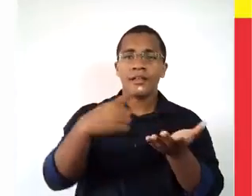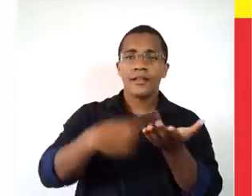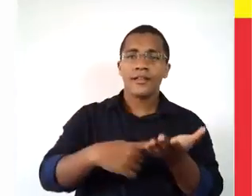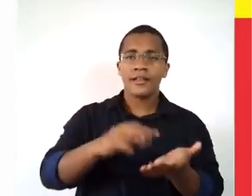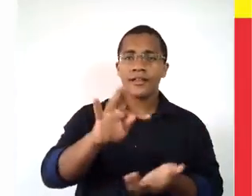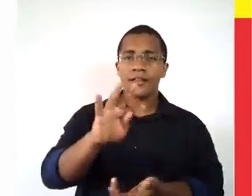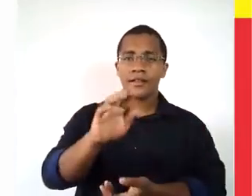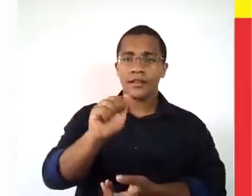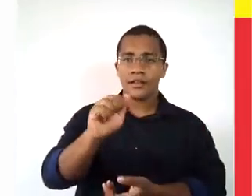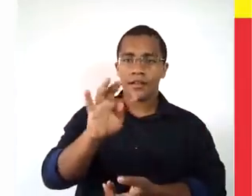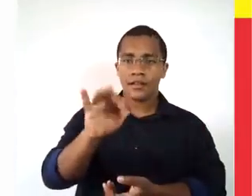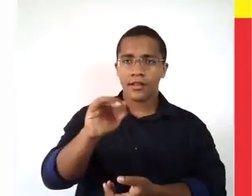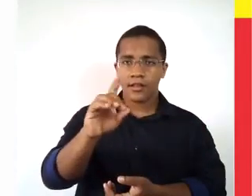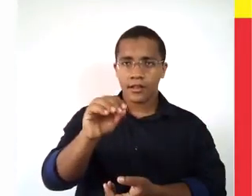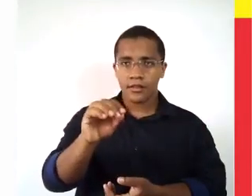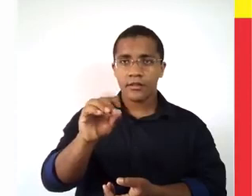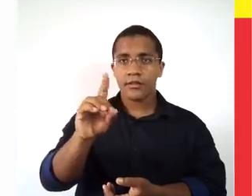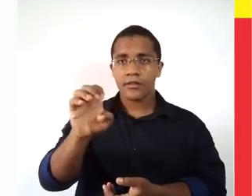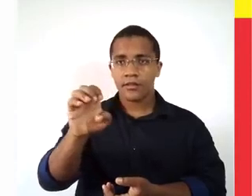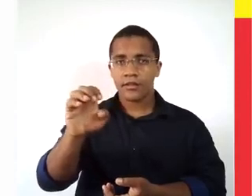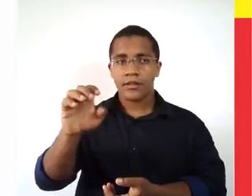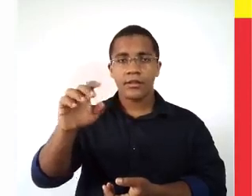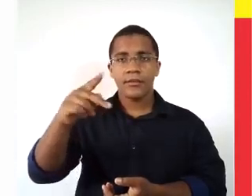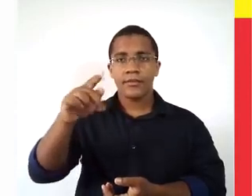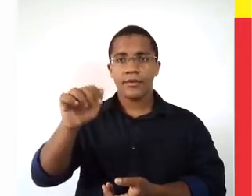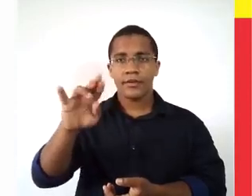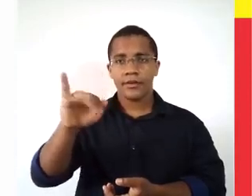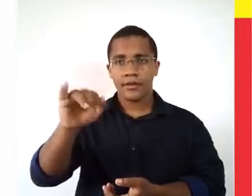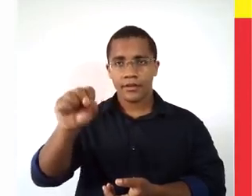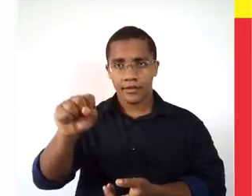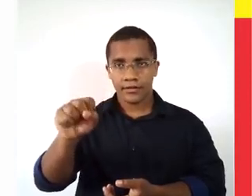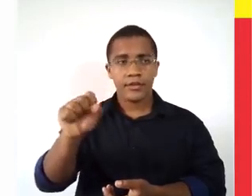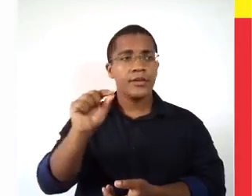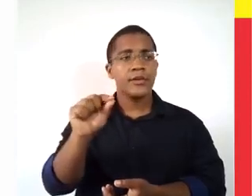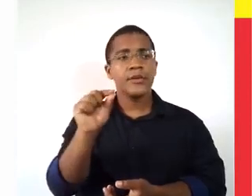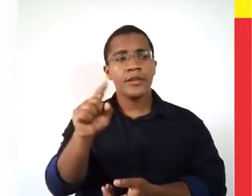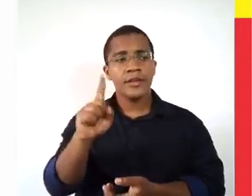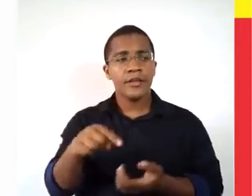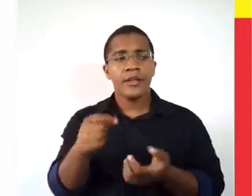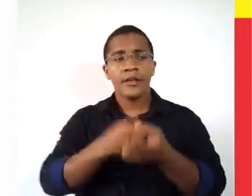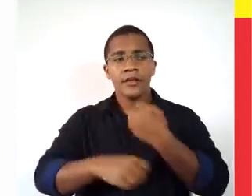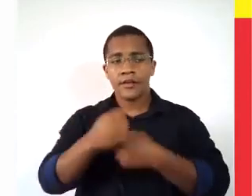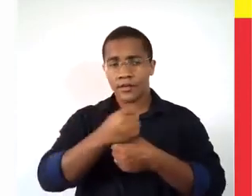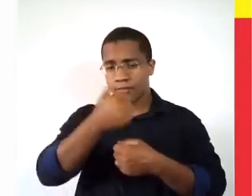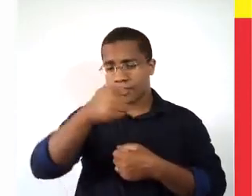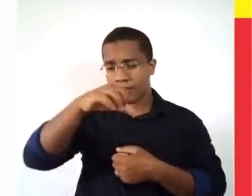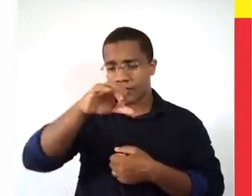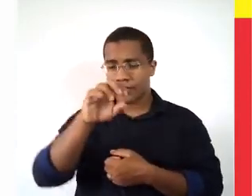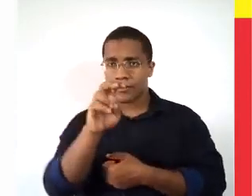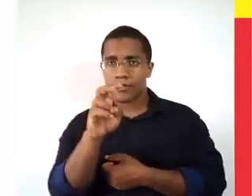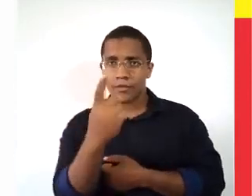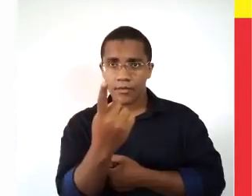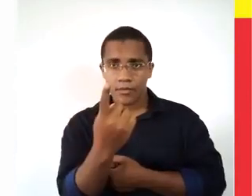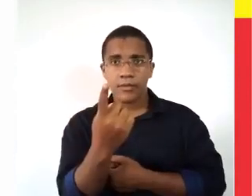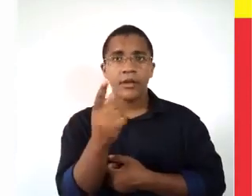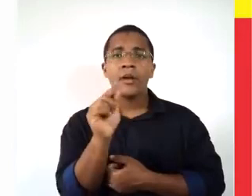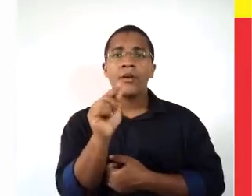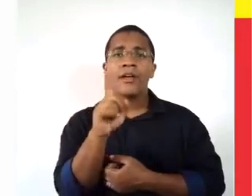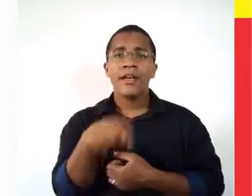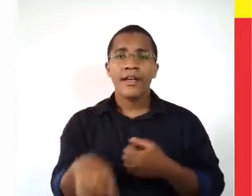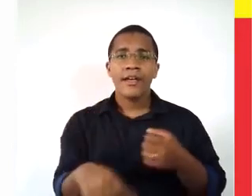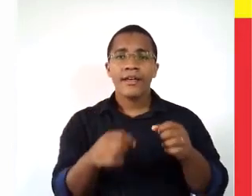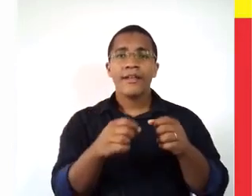Paris, gente, aconteceu em 1951, tá? E que propunha a livre circulação do carvão, ferro e o aço. Vocês estão vendo aí que a